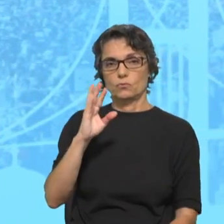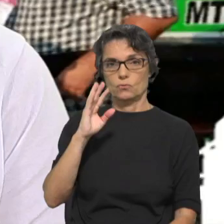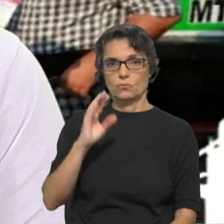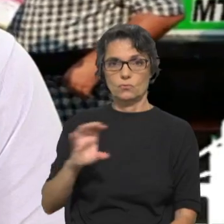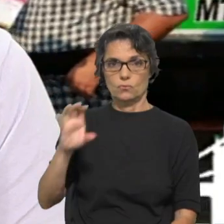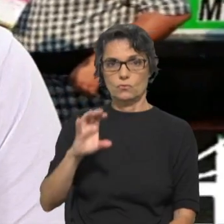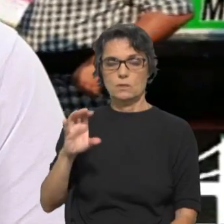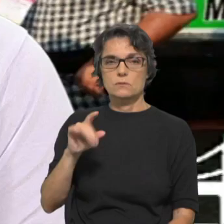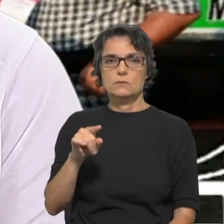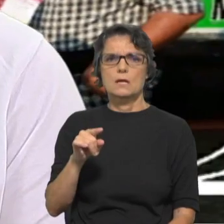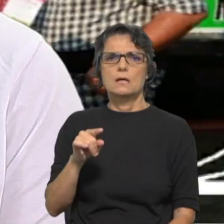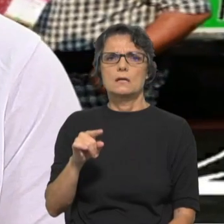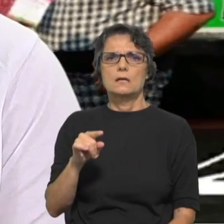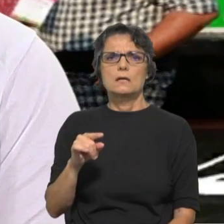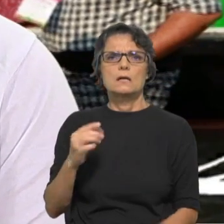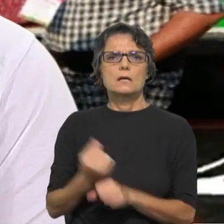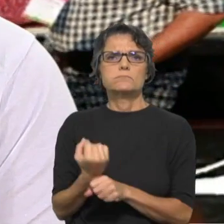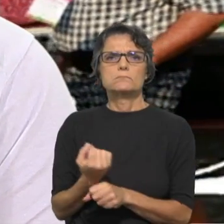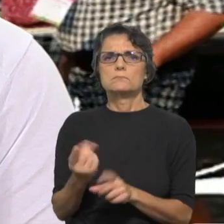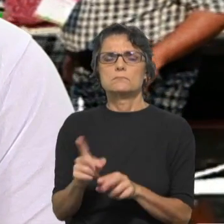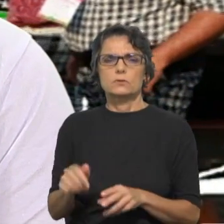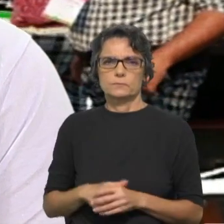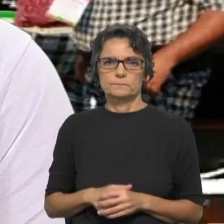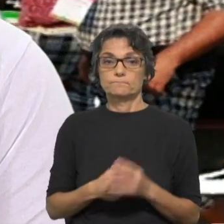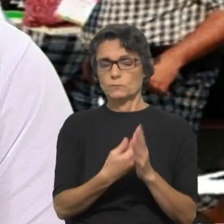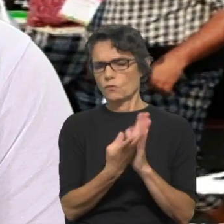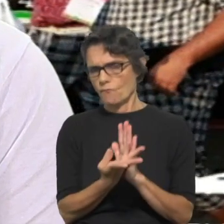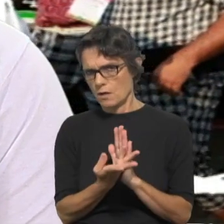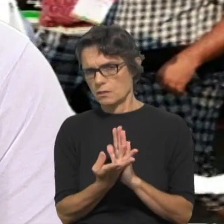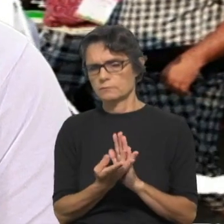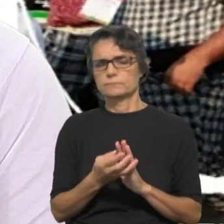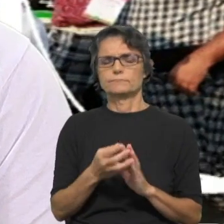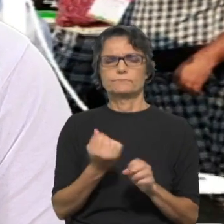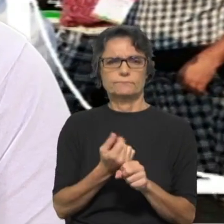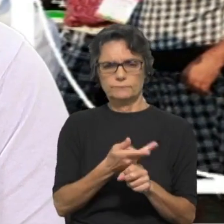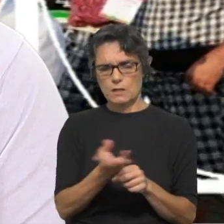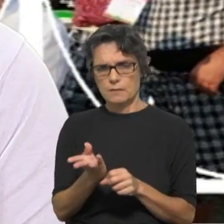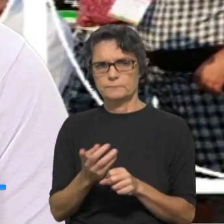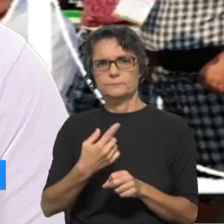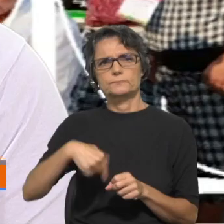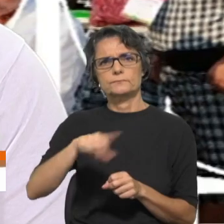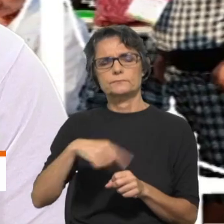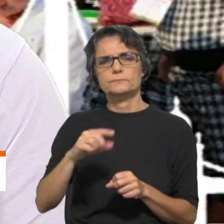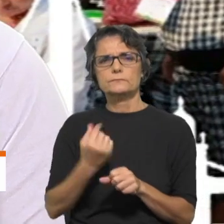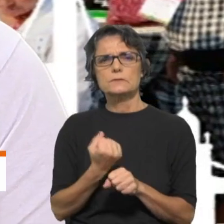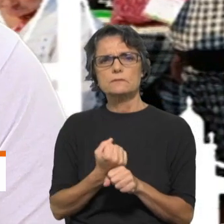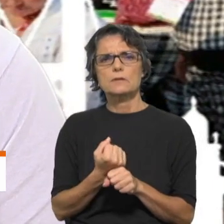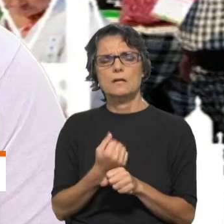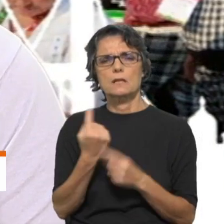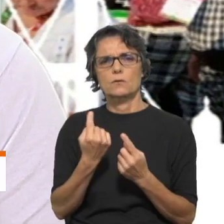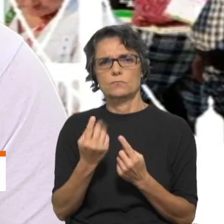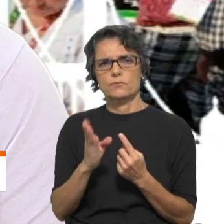Vamos ter várias atividades, nomeadamente tertúlias. Vamos acompanhar algumas atividades que já